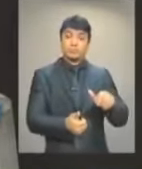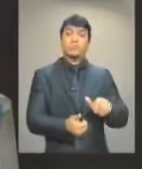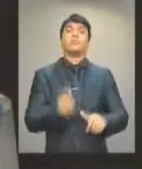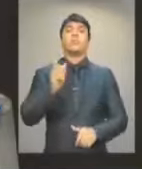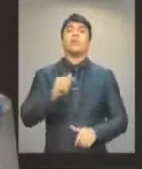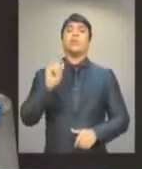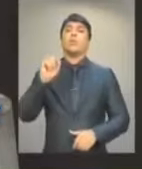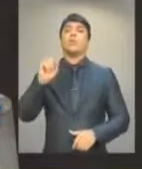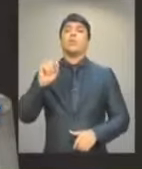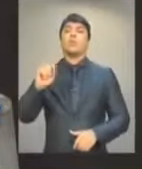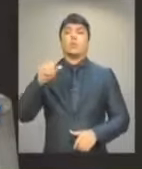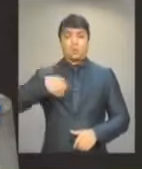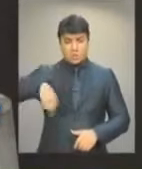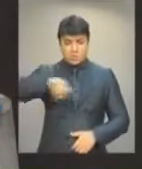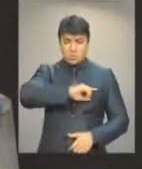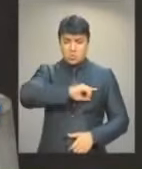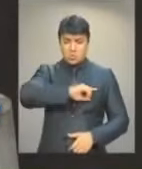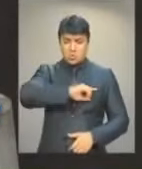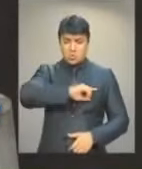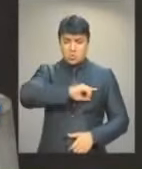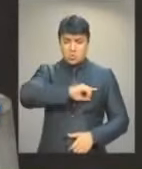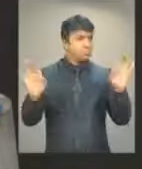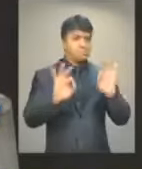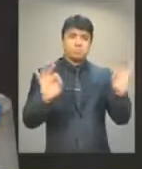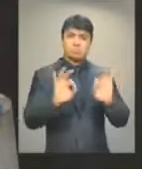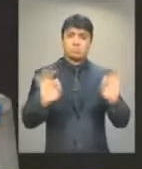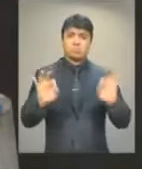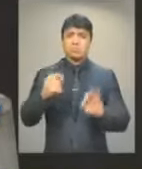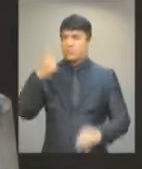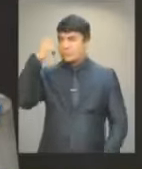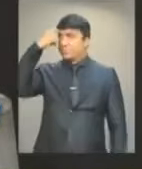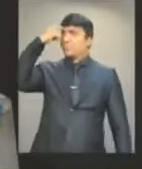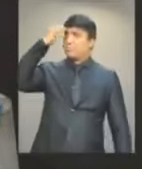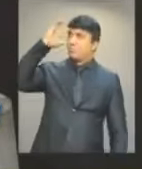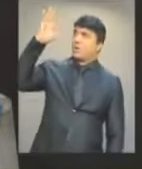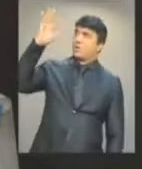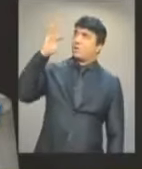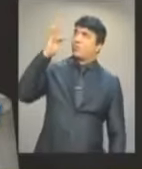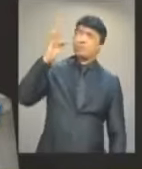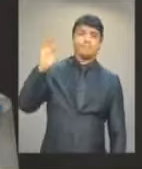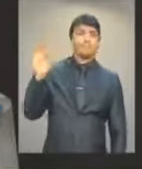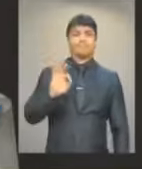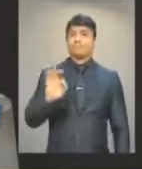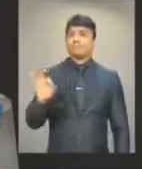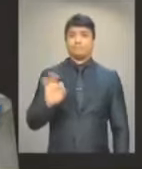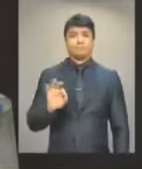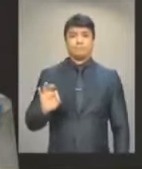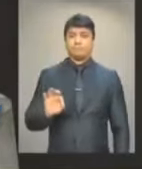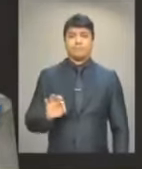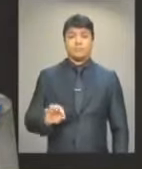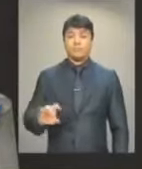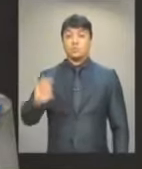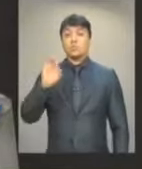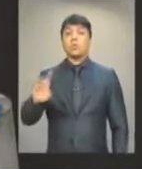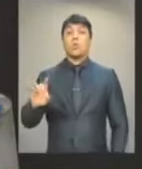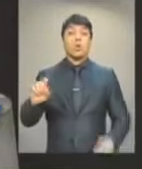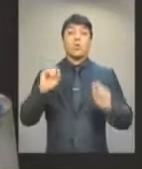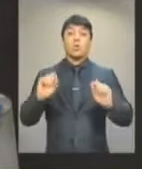que nenhum de nós poderia prever, exceto